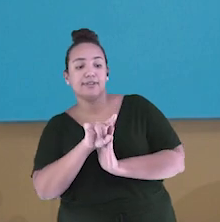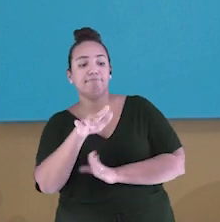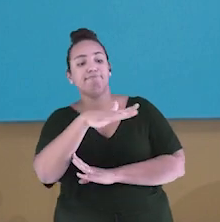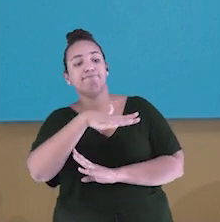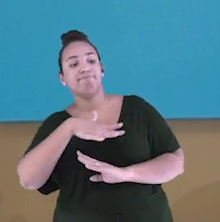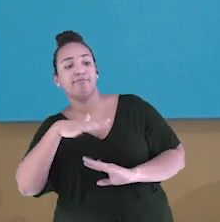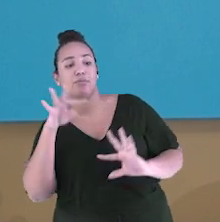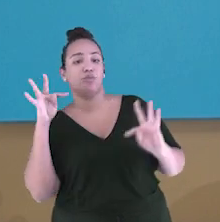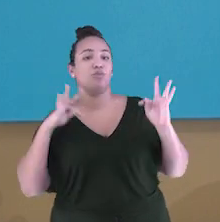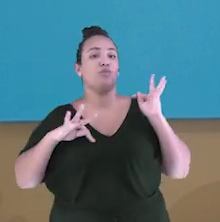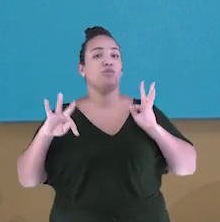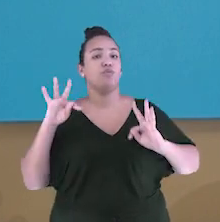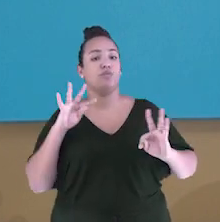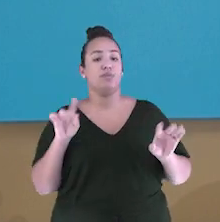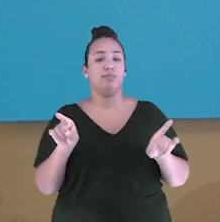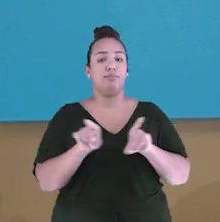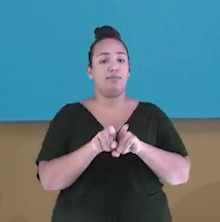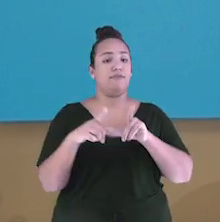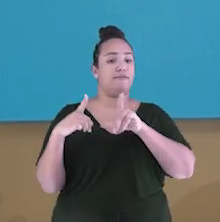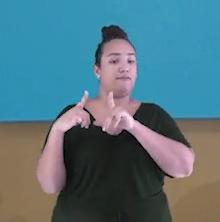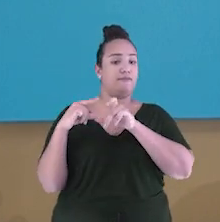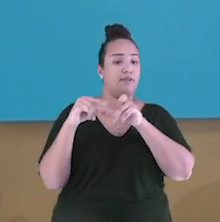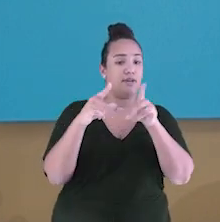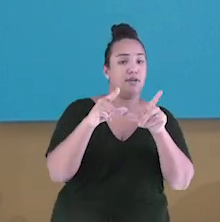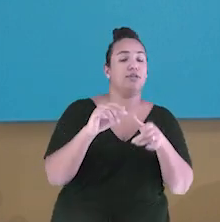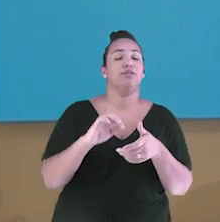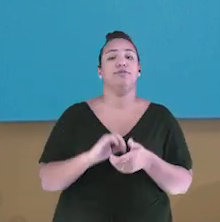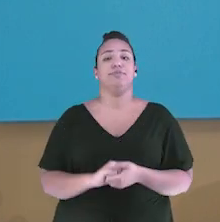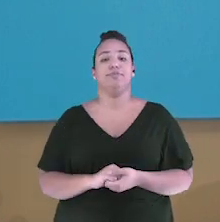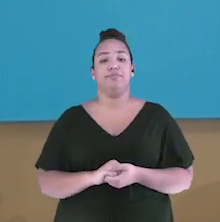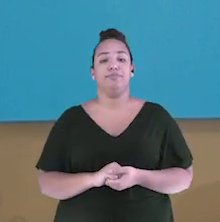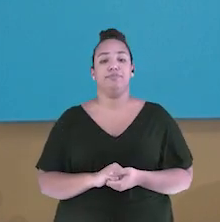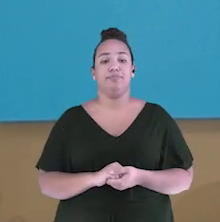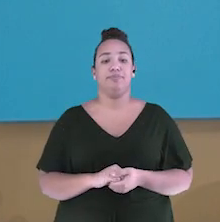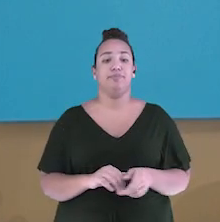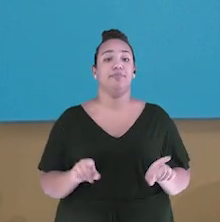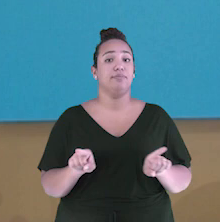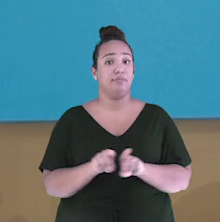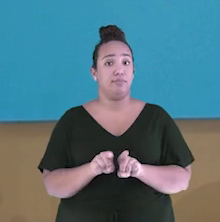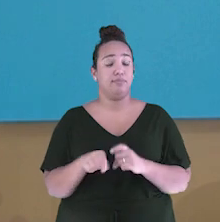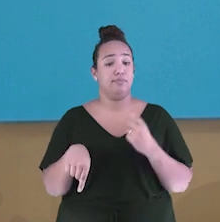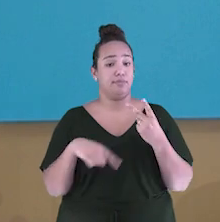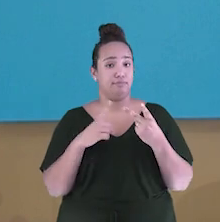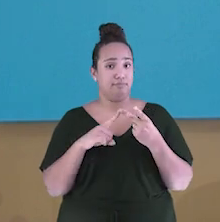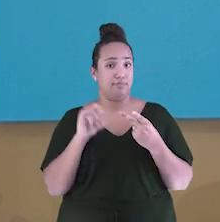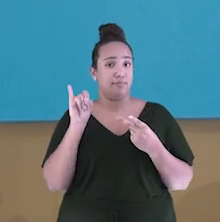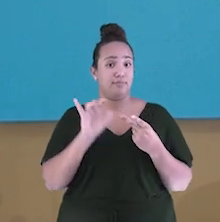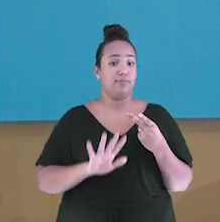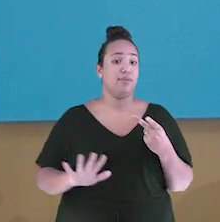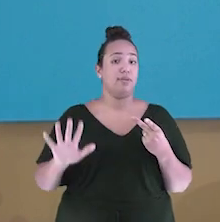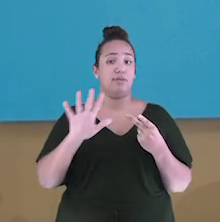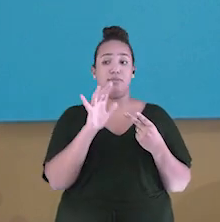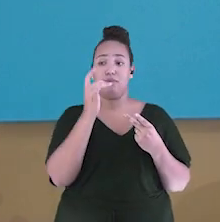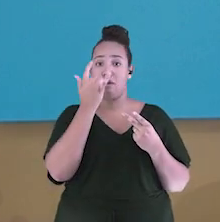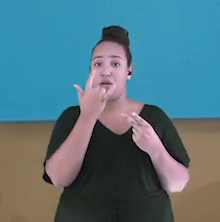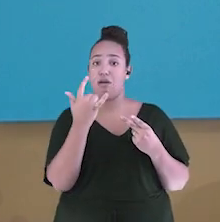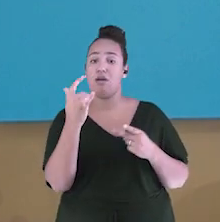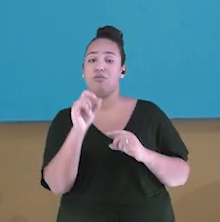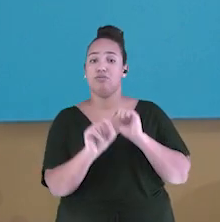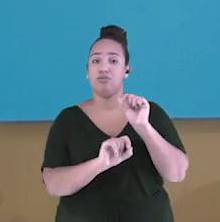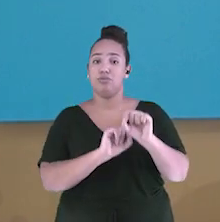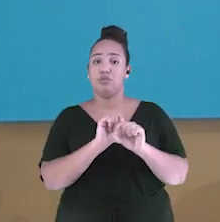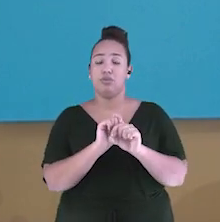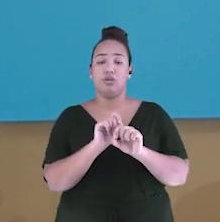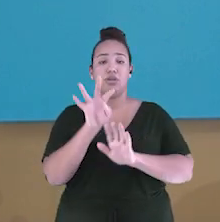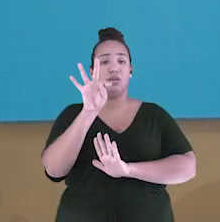localidades turísticas e compra de viagem. Temos também imagens apelativas. São textos